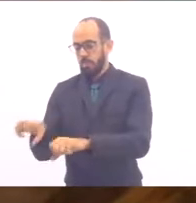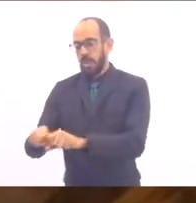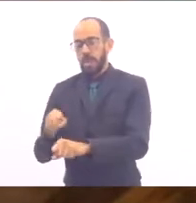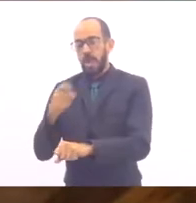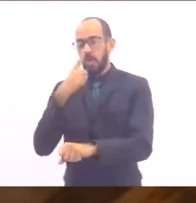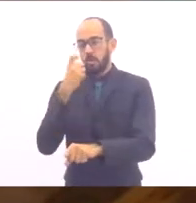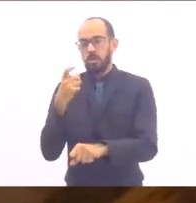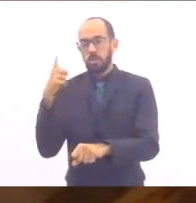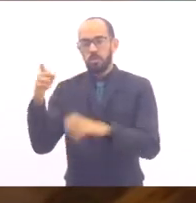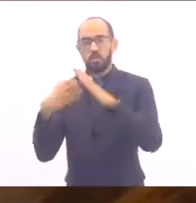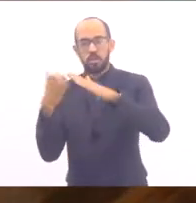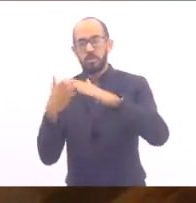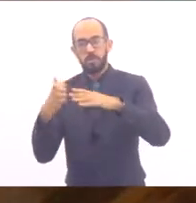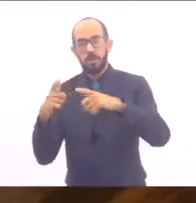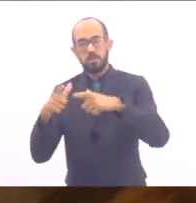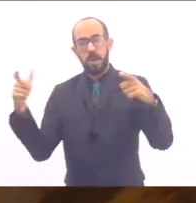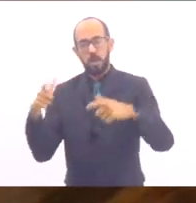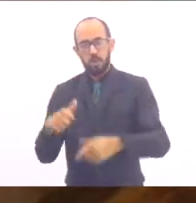das grandes empresas.